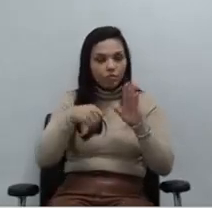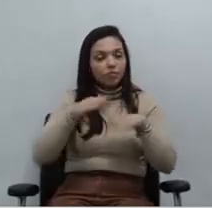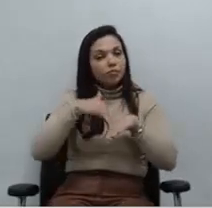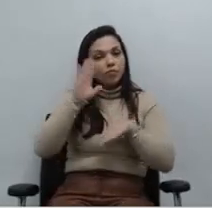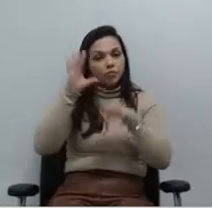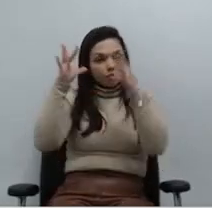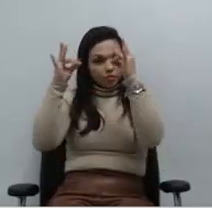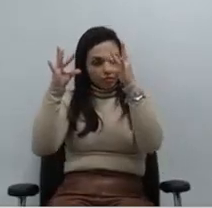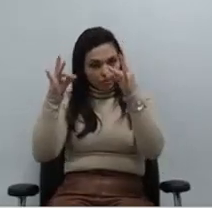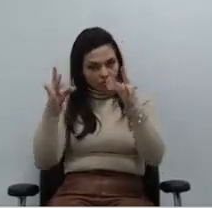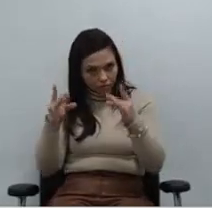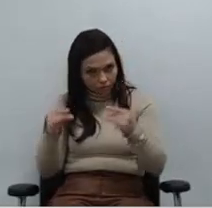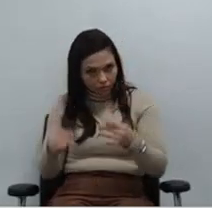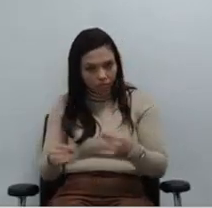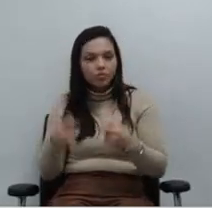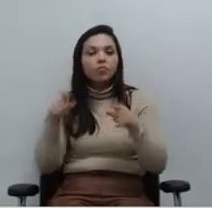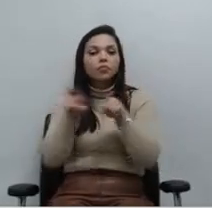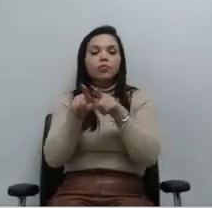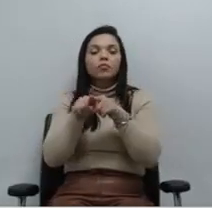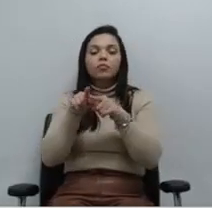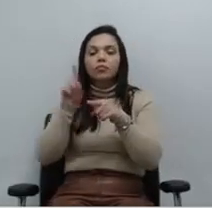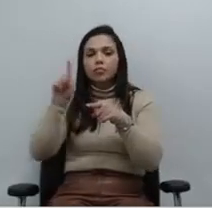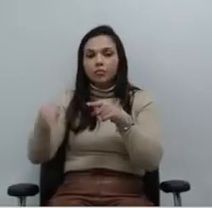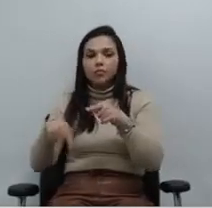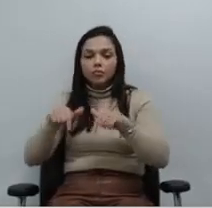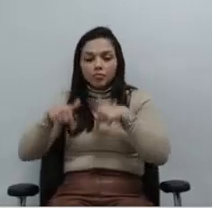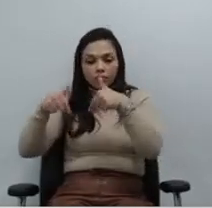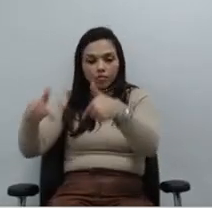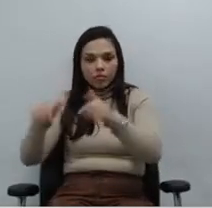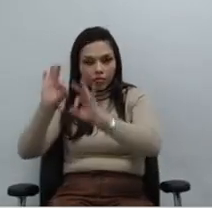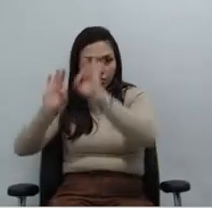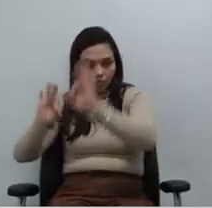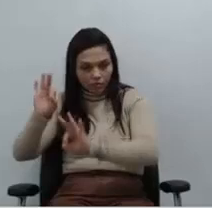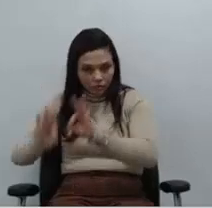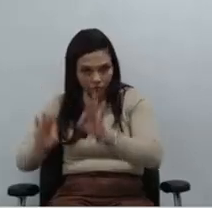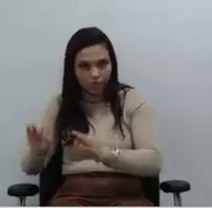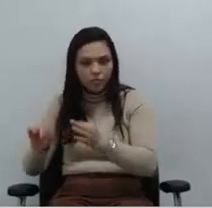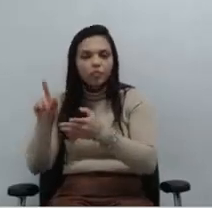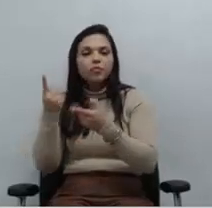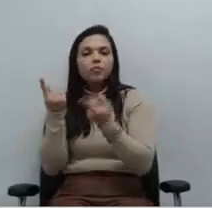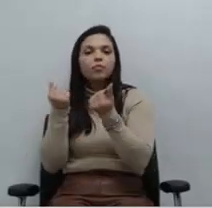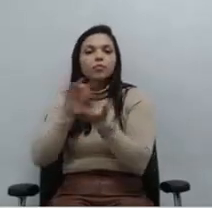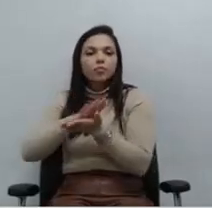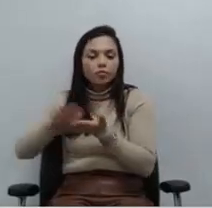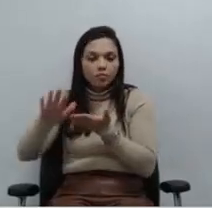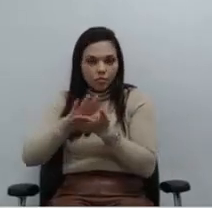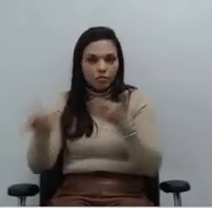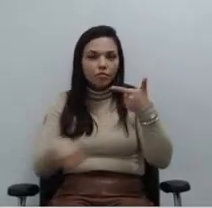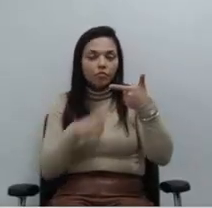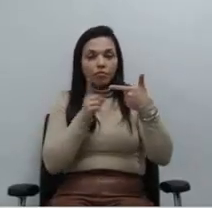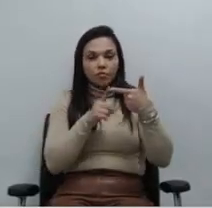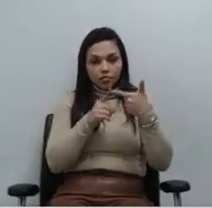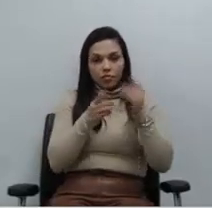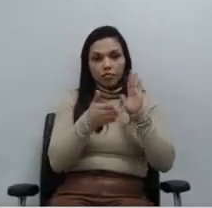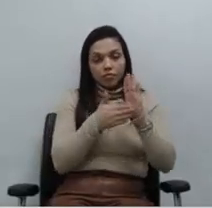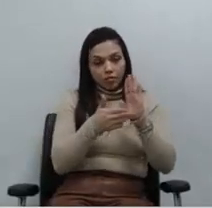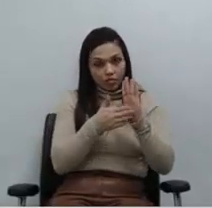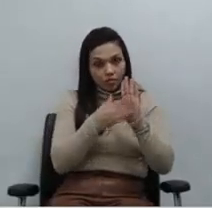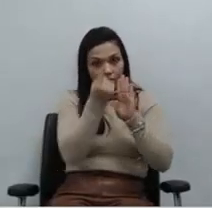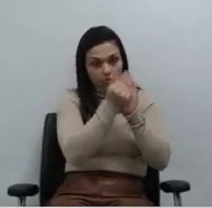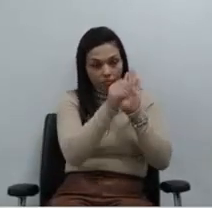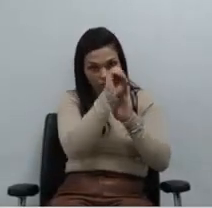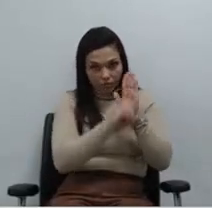detalhamento e especificação das rubricas orçamentárias e das ações programáticas a elas vinculadas. 2. A proposta orçamentária deve refletir